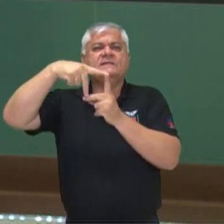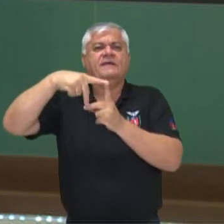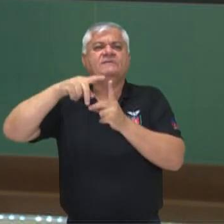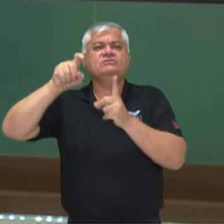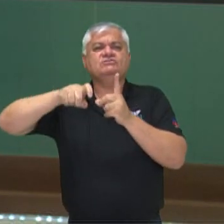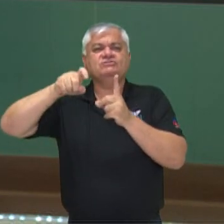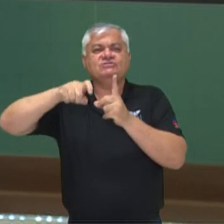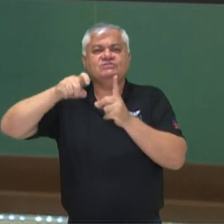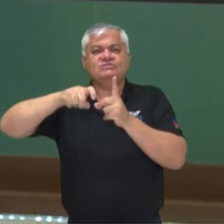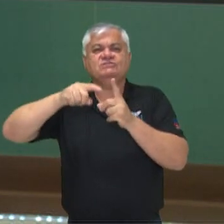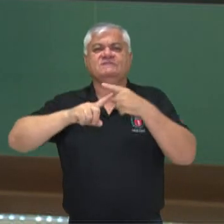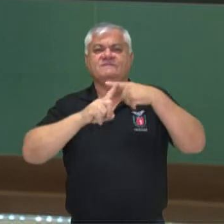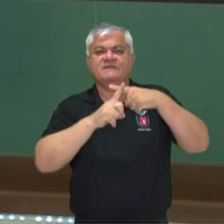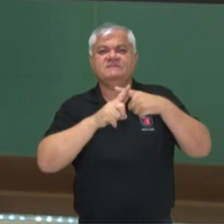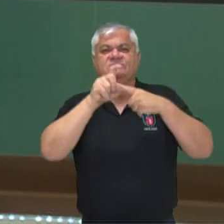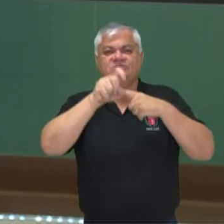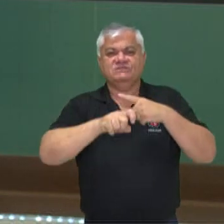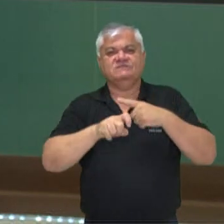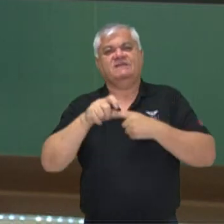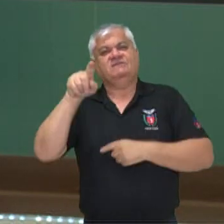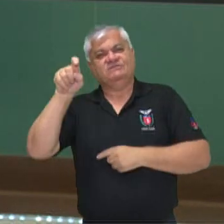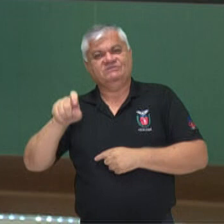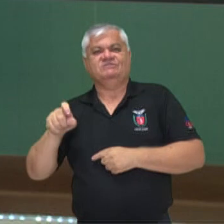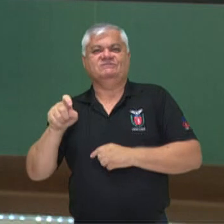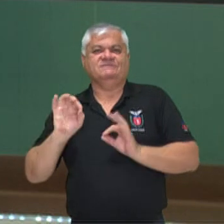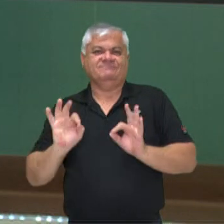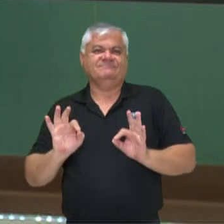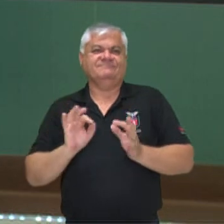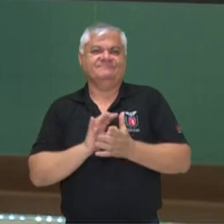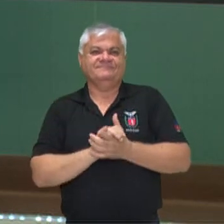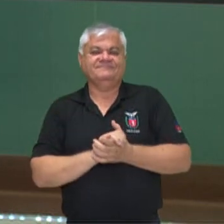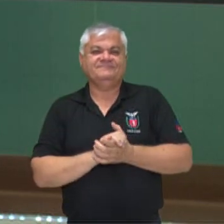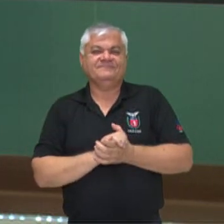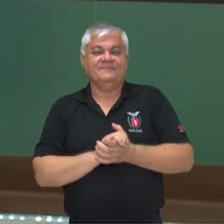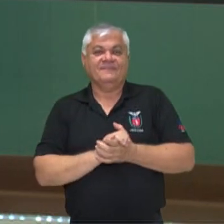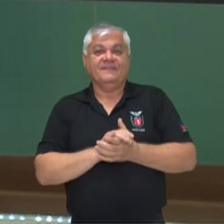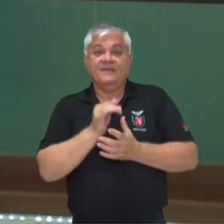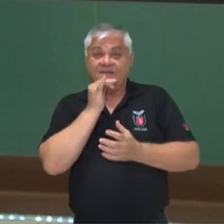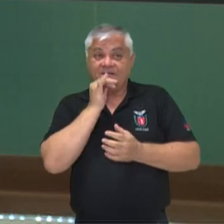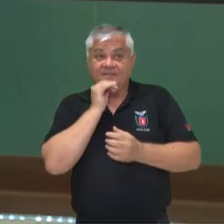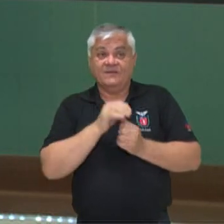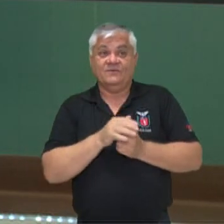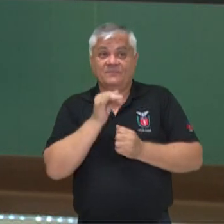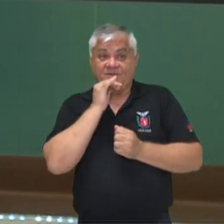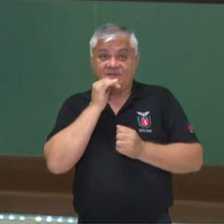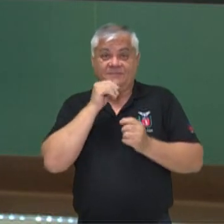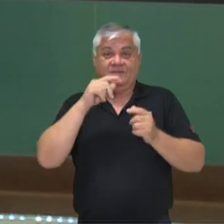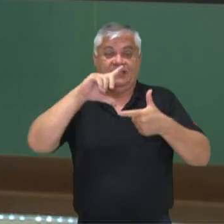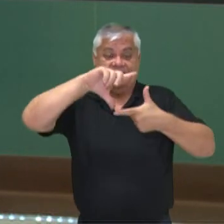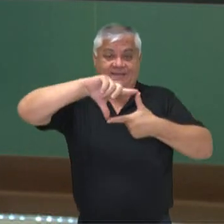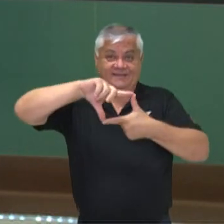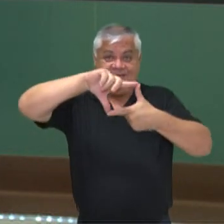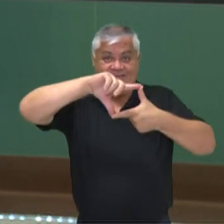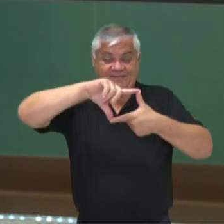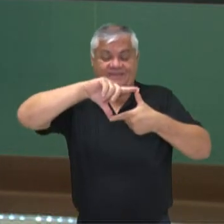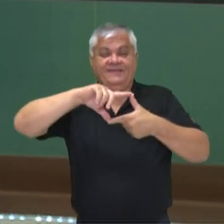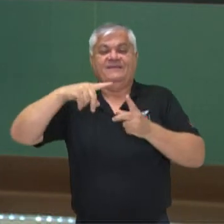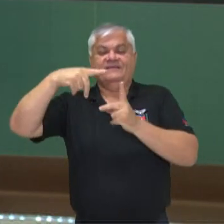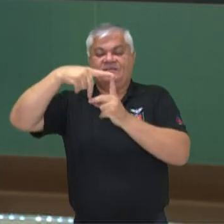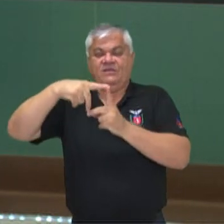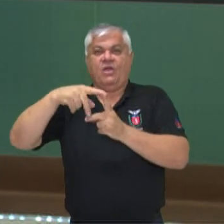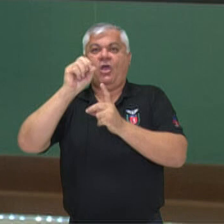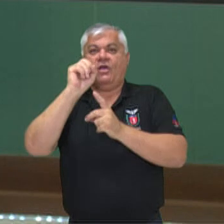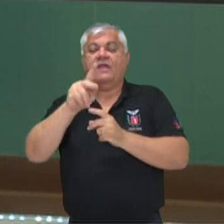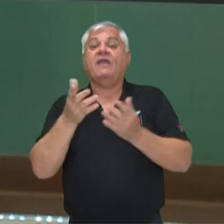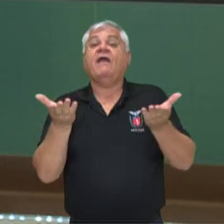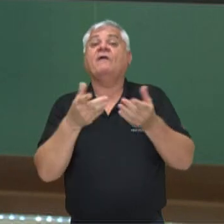x. Então, é x ao quadrado. Ó, x vezes x, x ao quadrado. Então, tenho a área do retângulo, tenho a área do quadrado. E agora, o